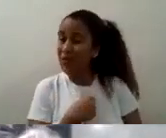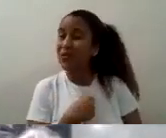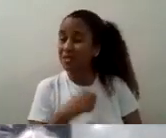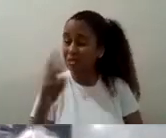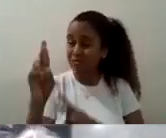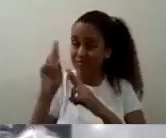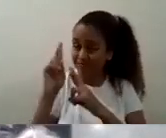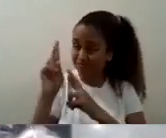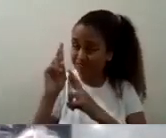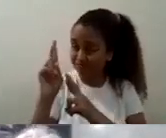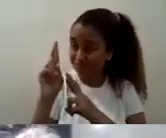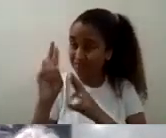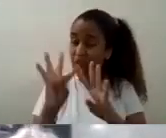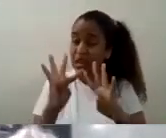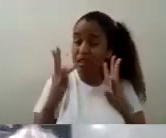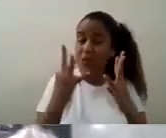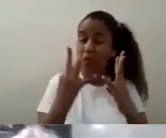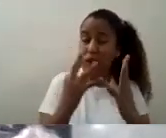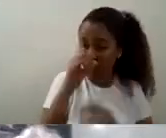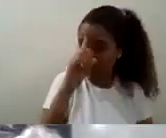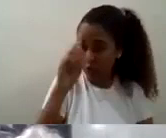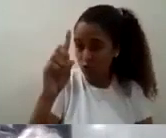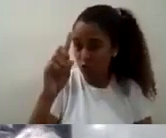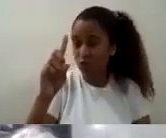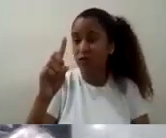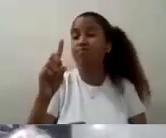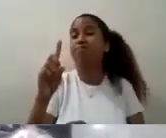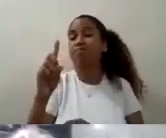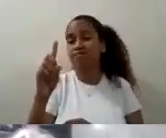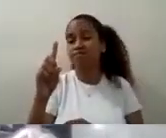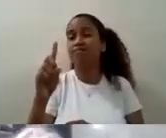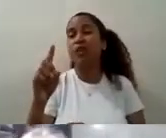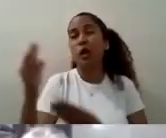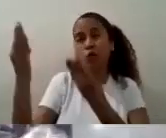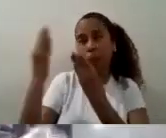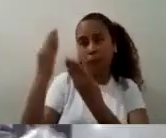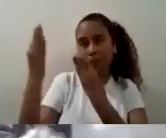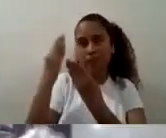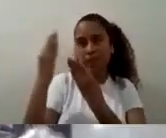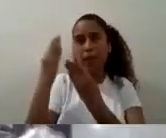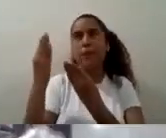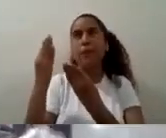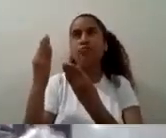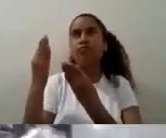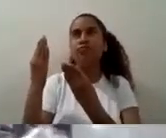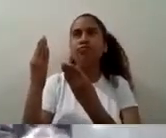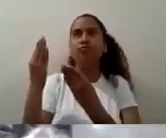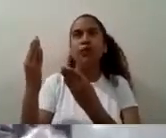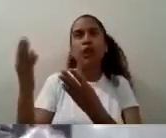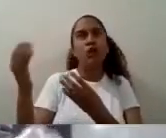desses 40 dias de peregrinação, de reflexão, de